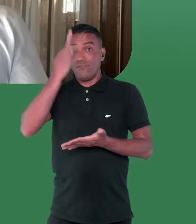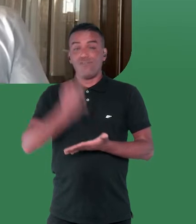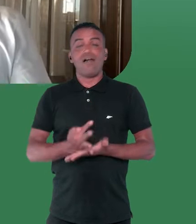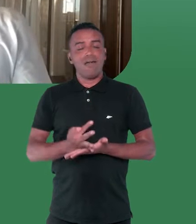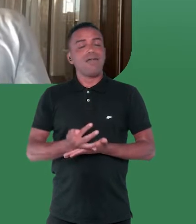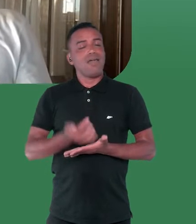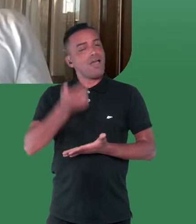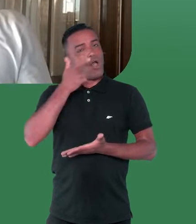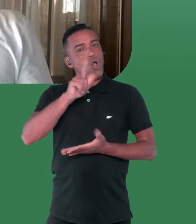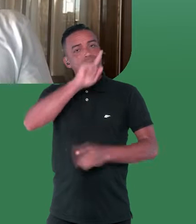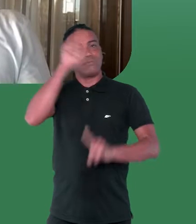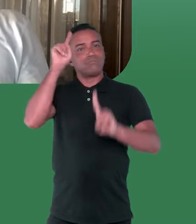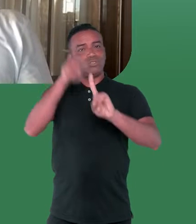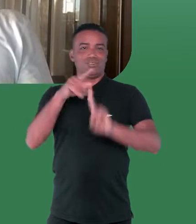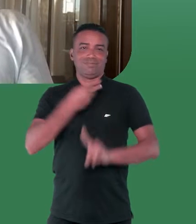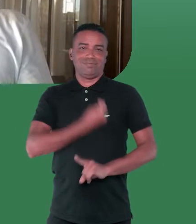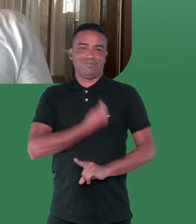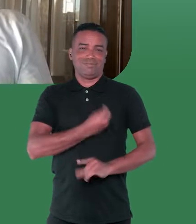lá.